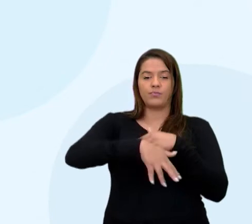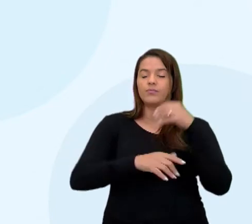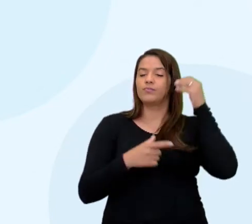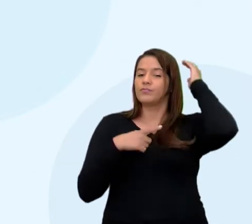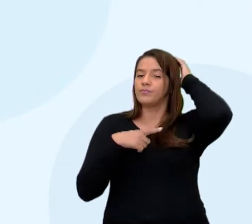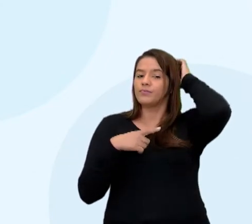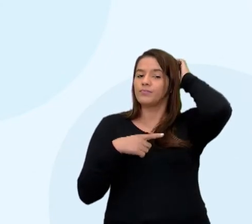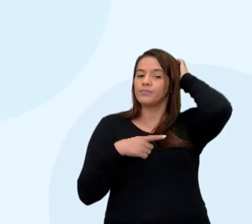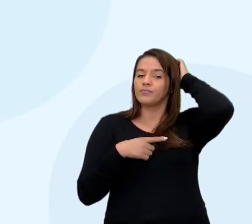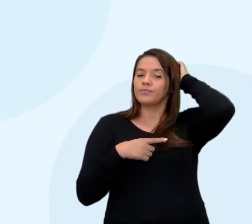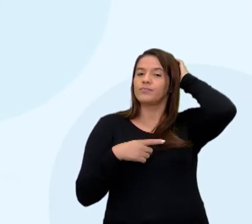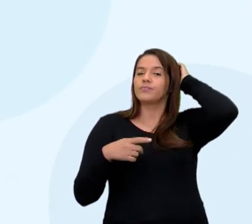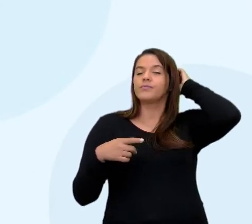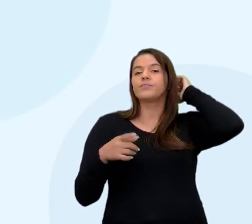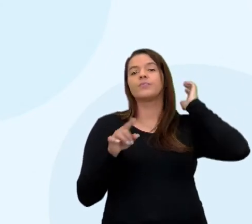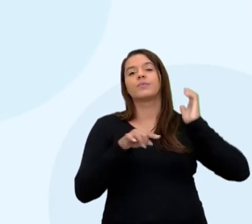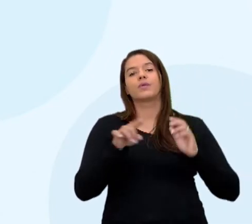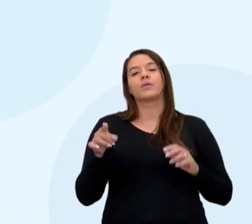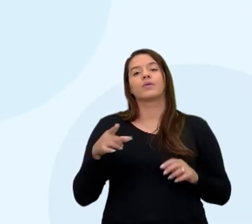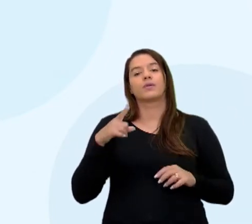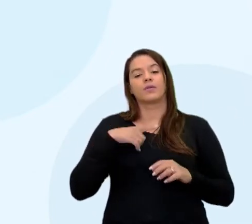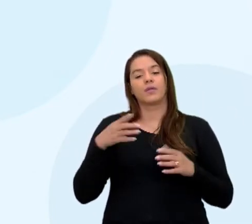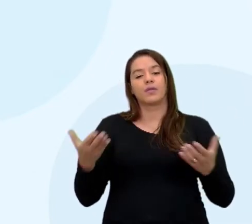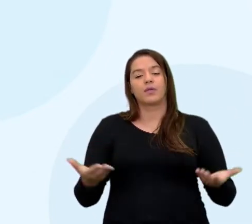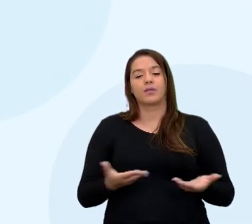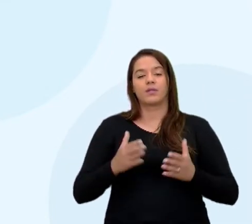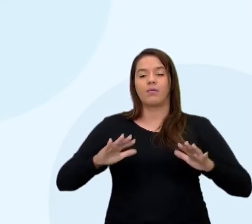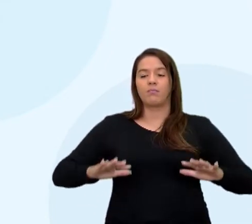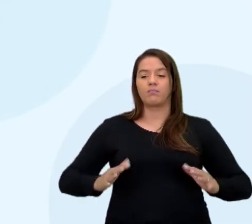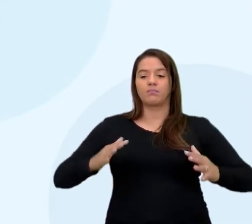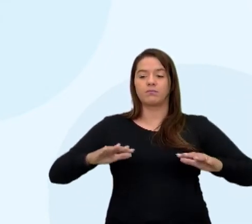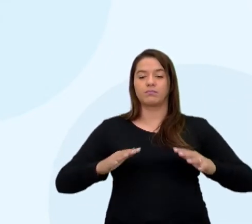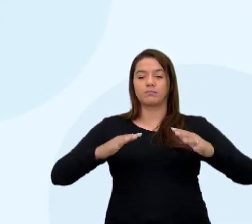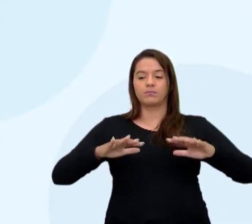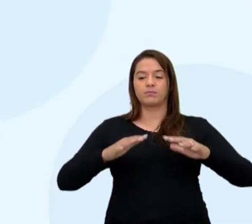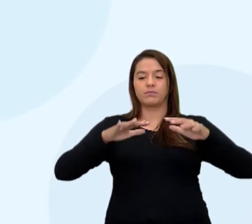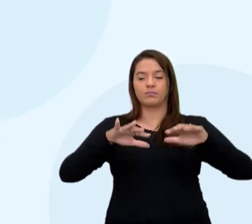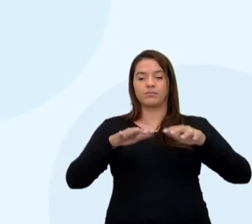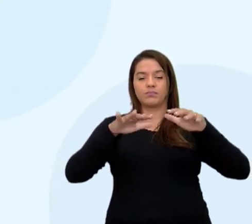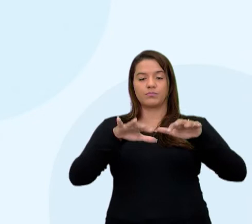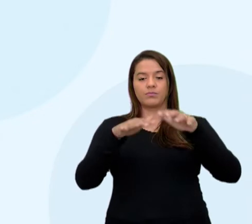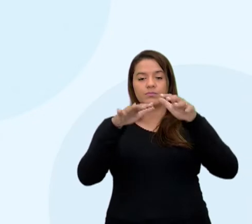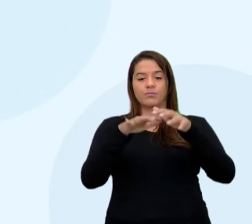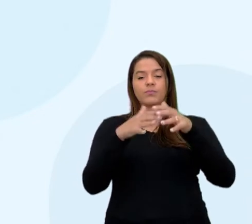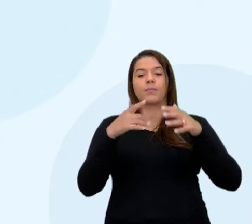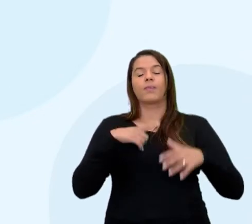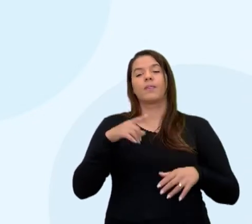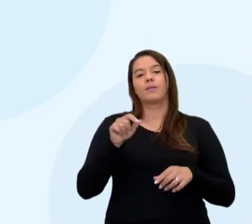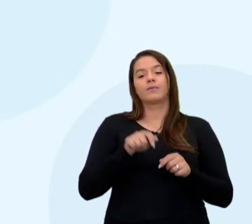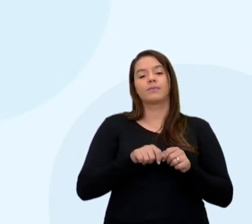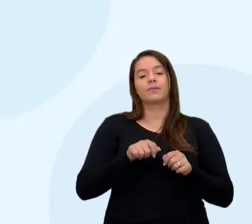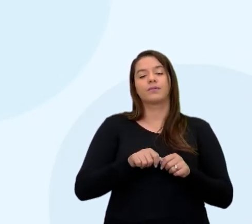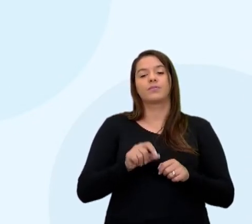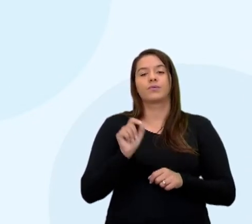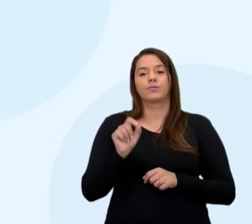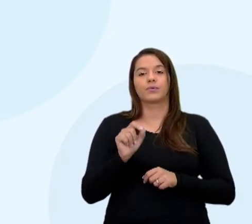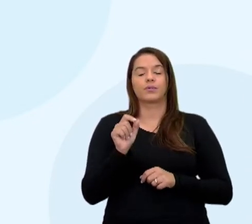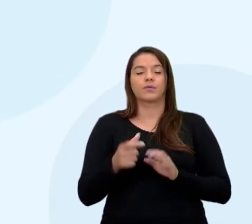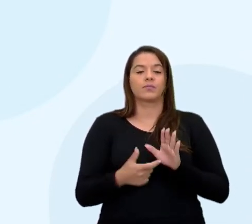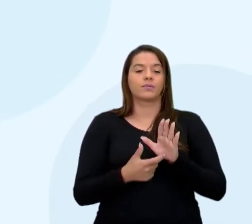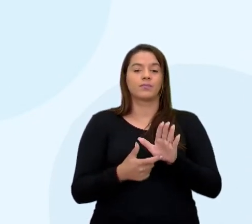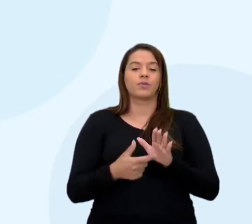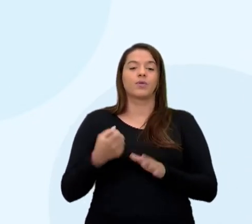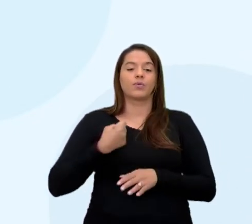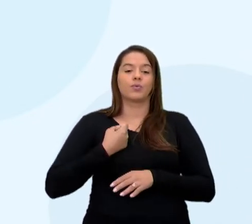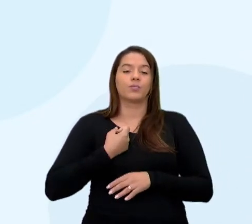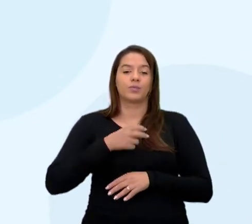na chaminé. E logicamente o vulcão, né, ele vai se formando através do magma, né? Ele vai ter o que aparece, por exemplo, aí no